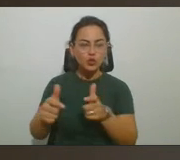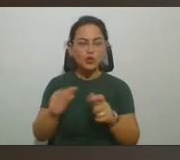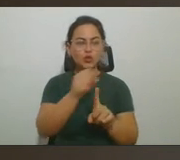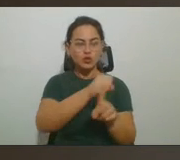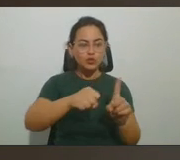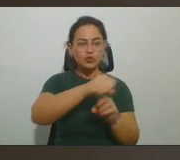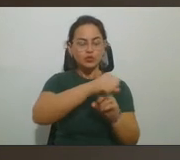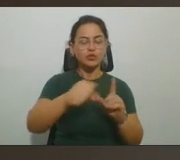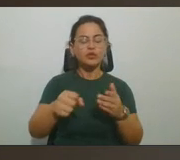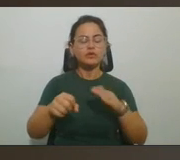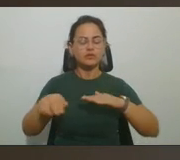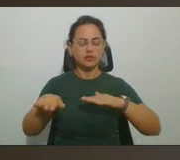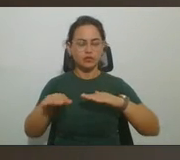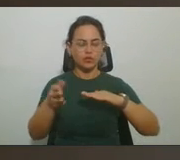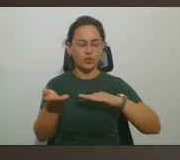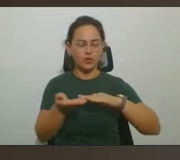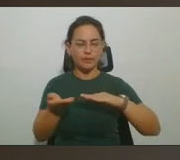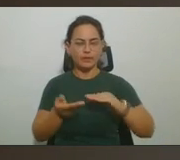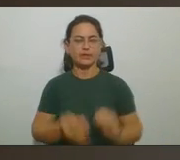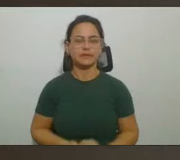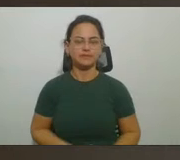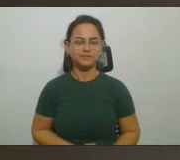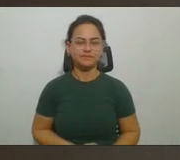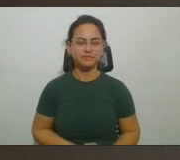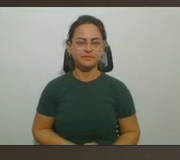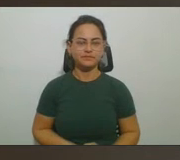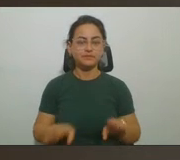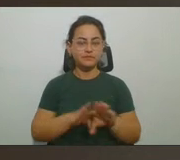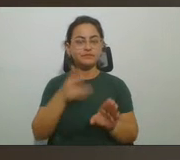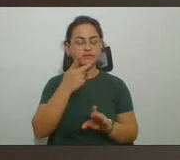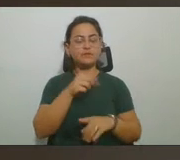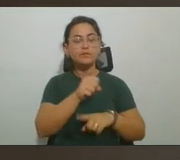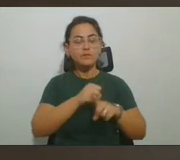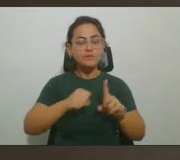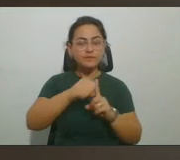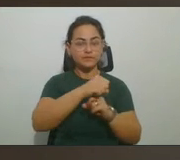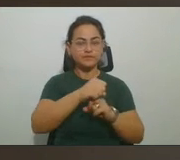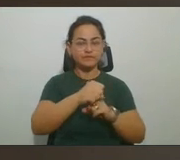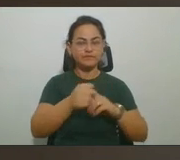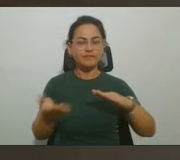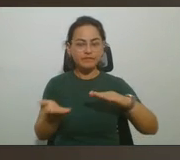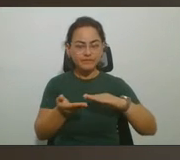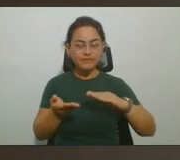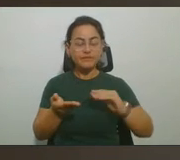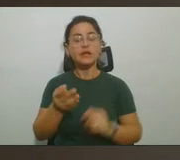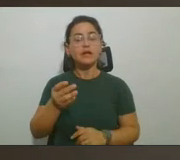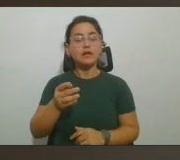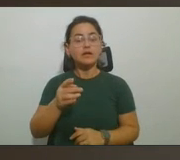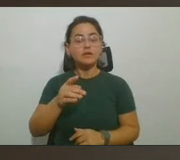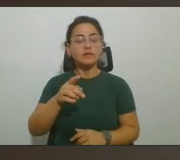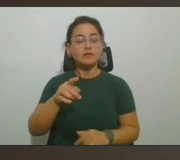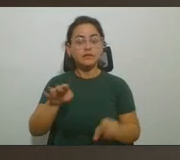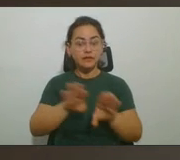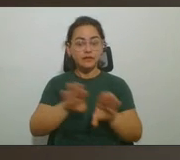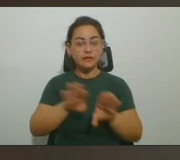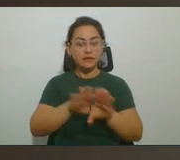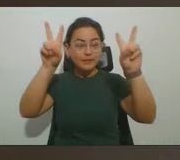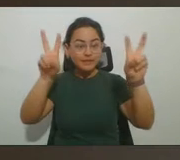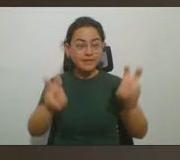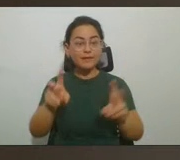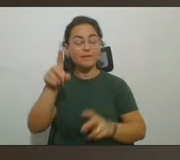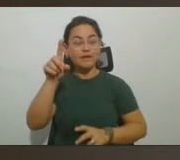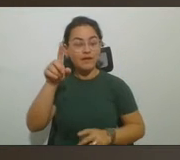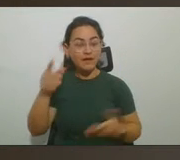sociedade contemporânea. E por falar em sociedade contemporânea, não posso deixar de retomar o tema dessa